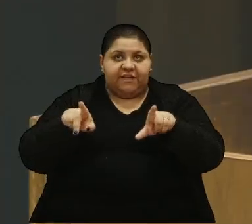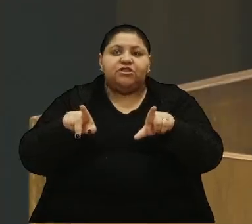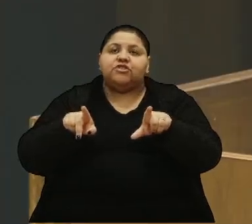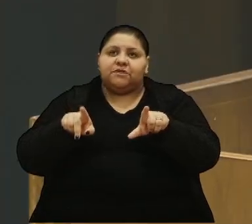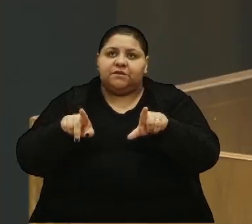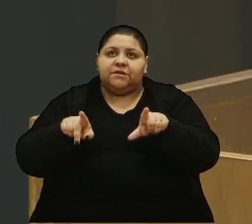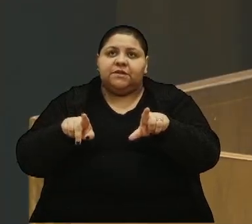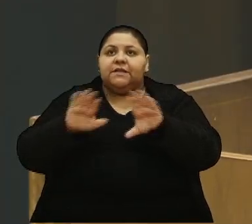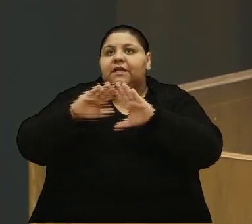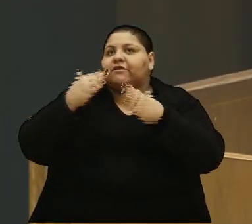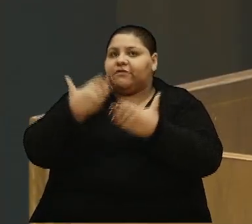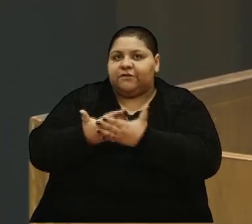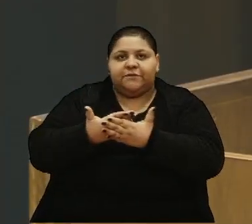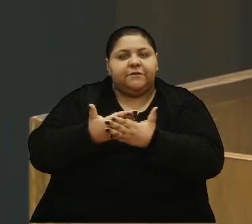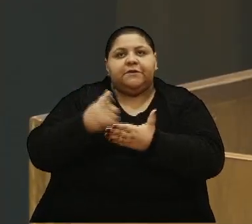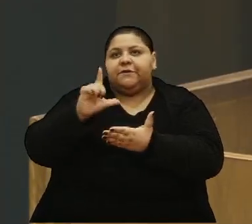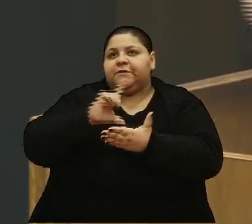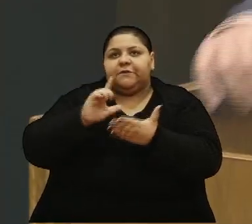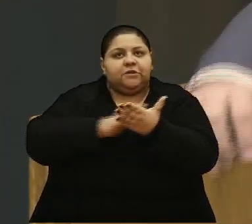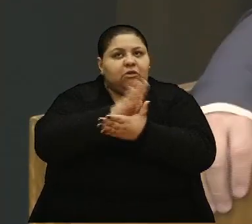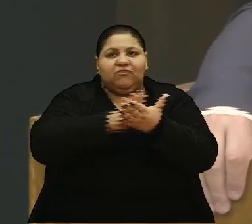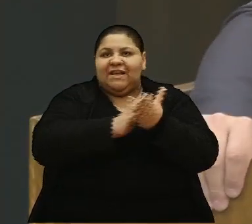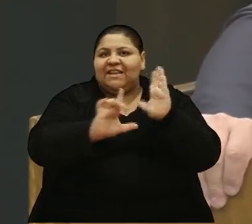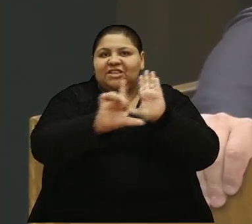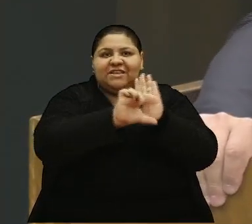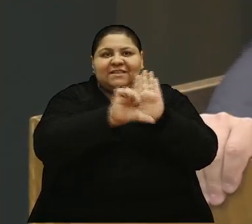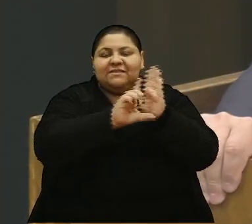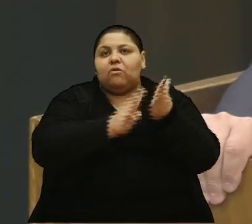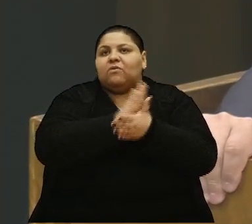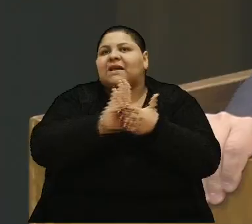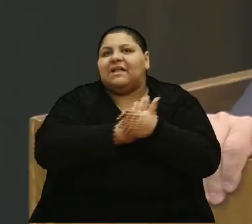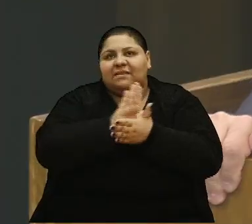que não tem nenhuma legislação.